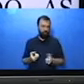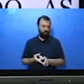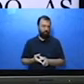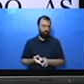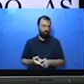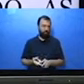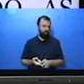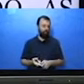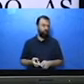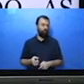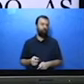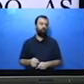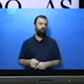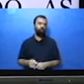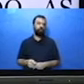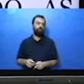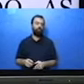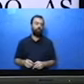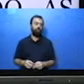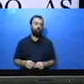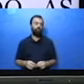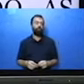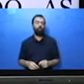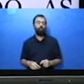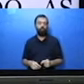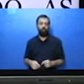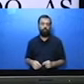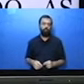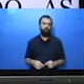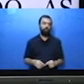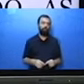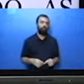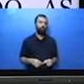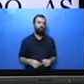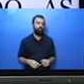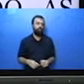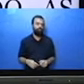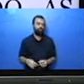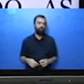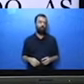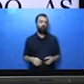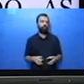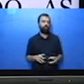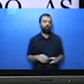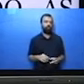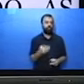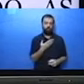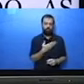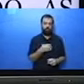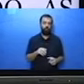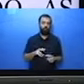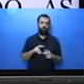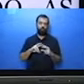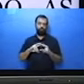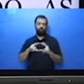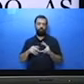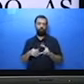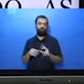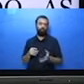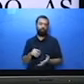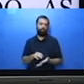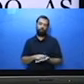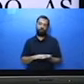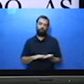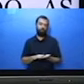Formas não poligonais, em resumo, são formas que não possuem segmentos de reta, constituídos por